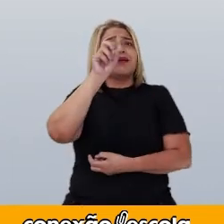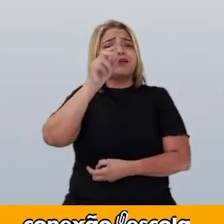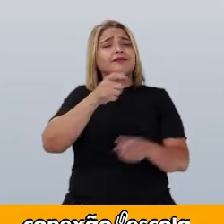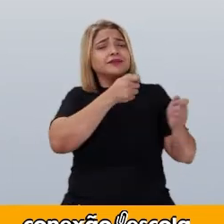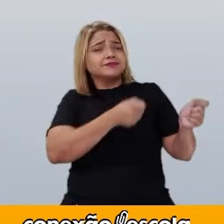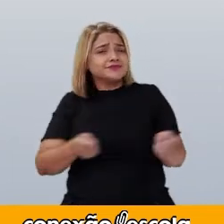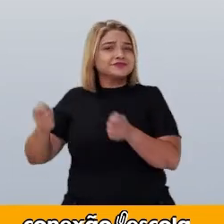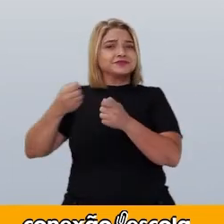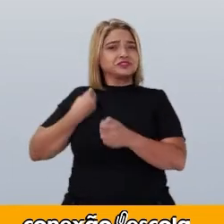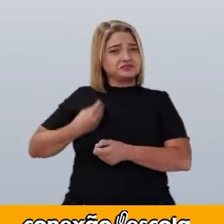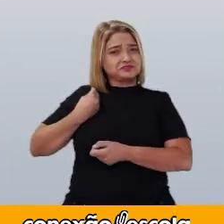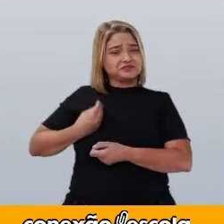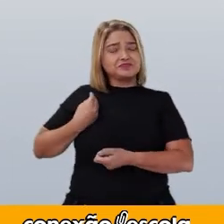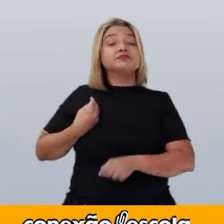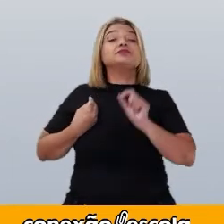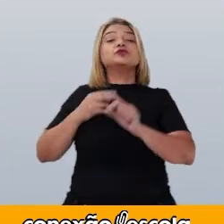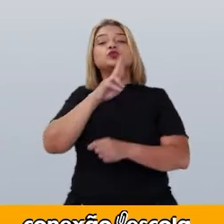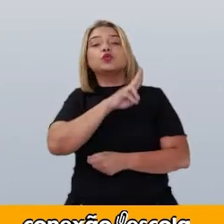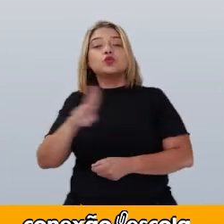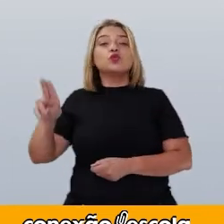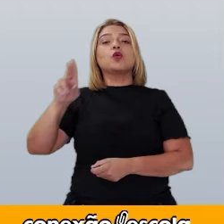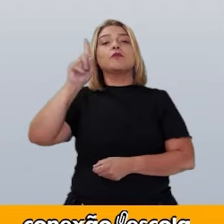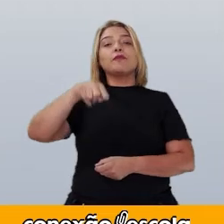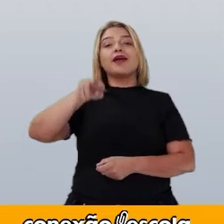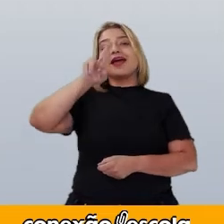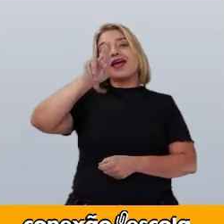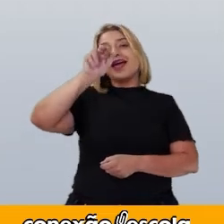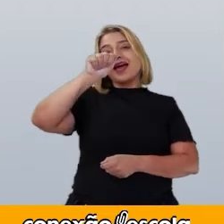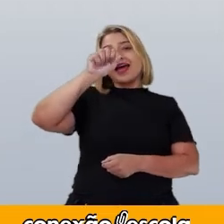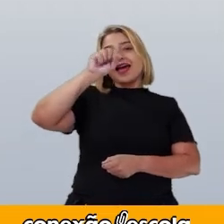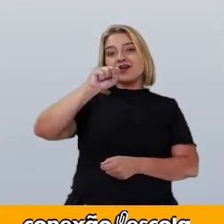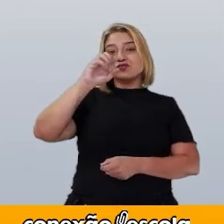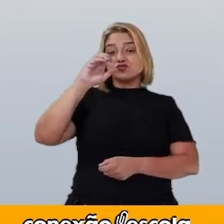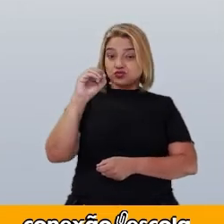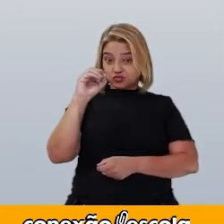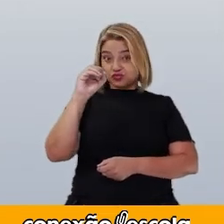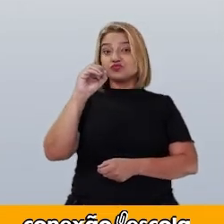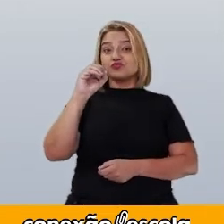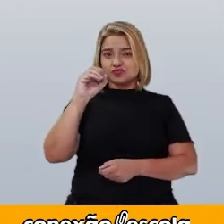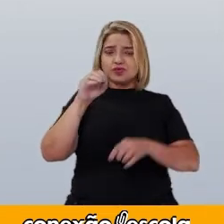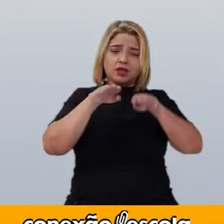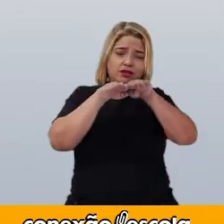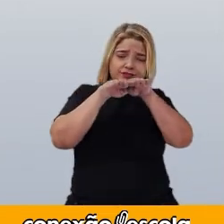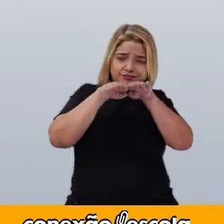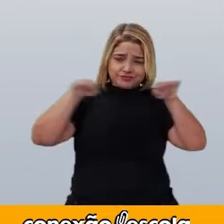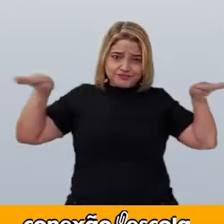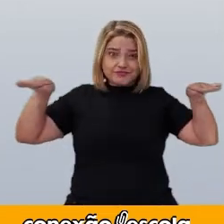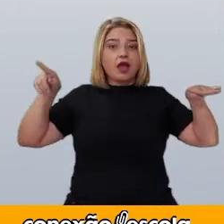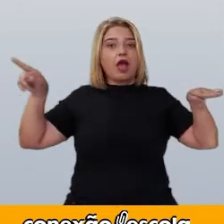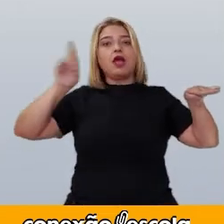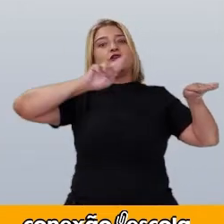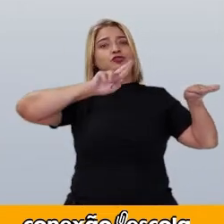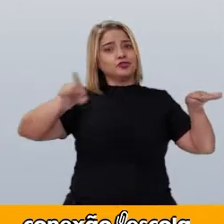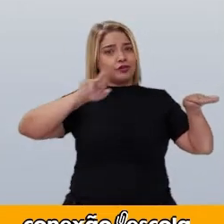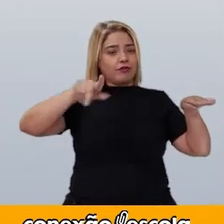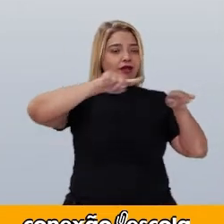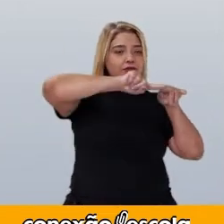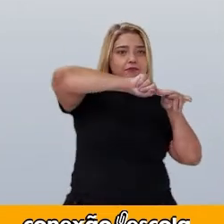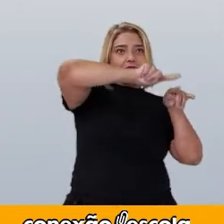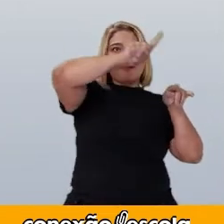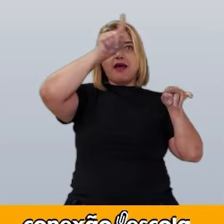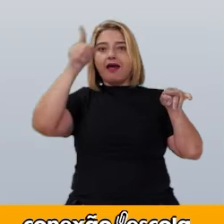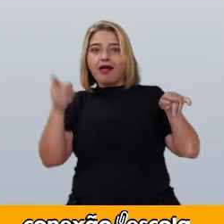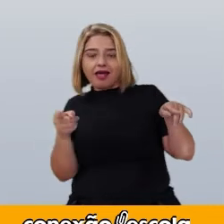e também é chamado de ângulo raso. Esse é diferente, porque podemos ter